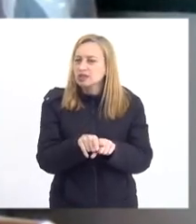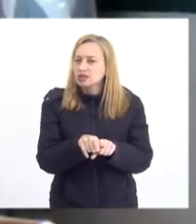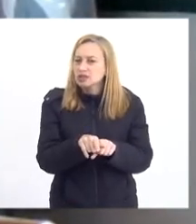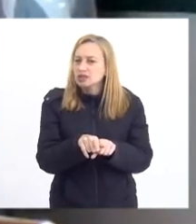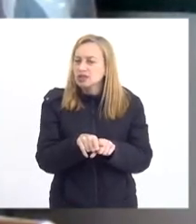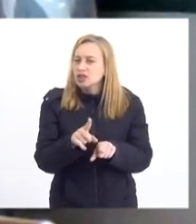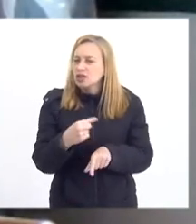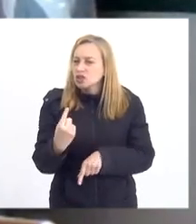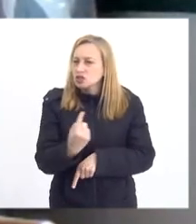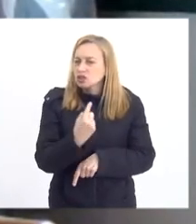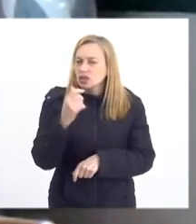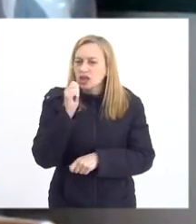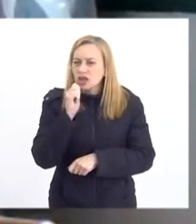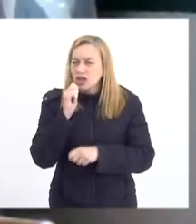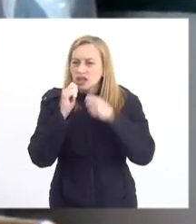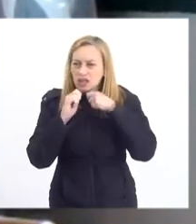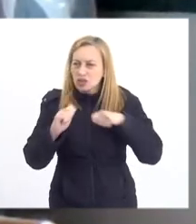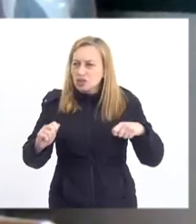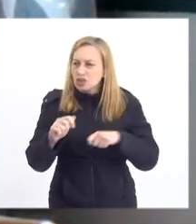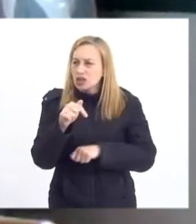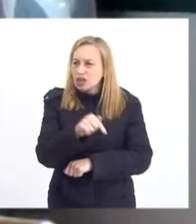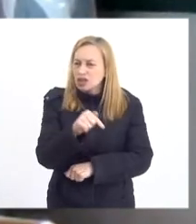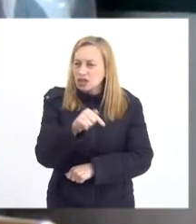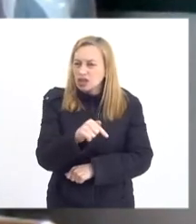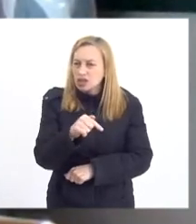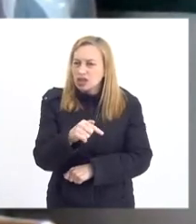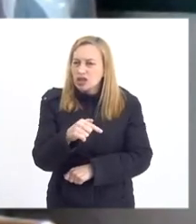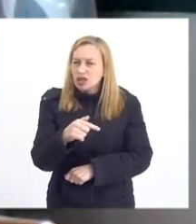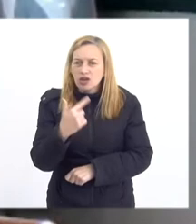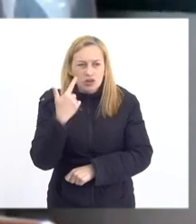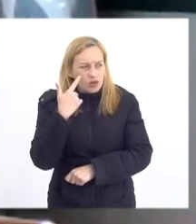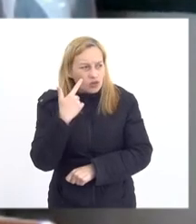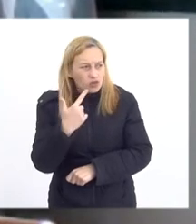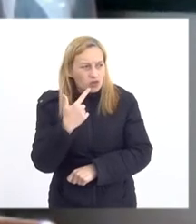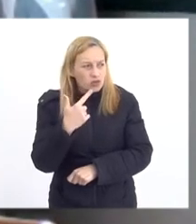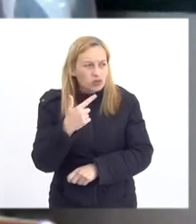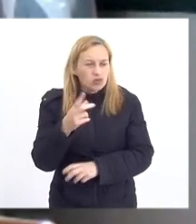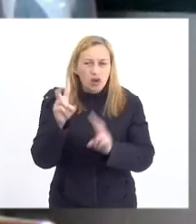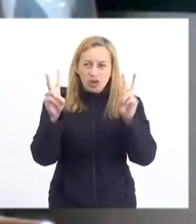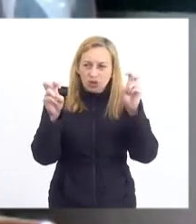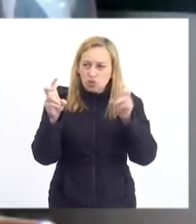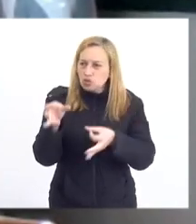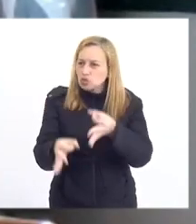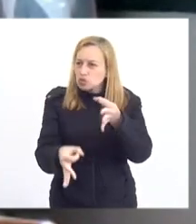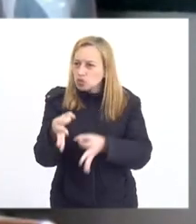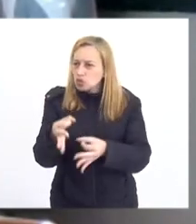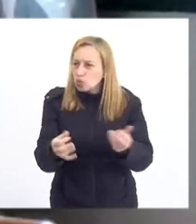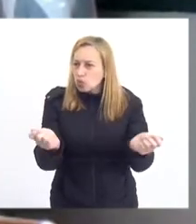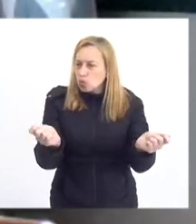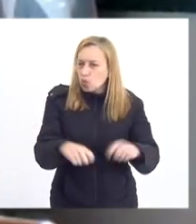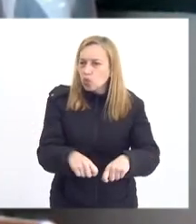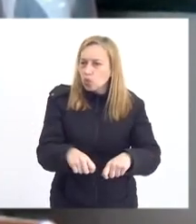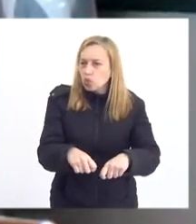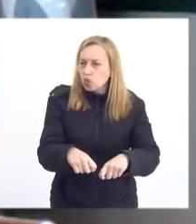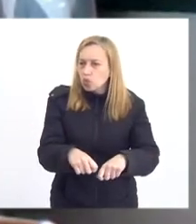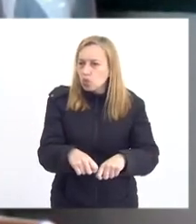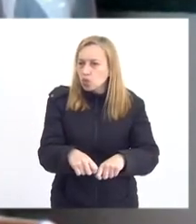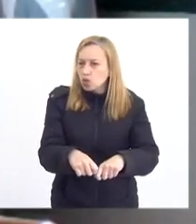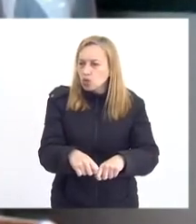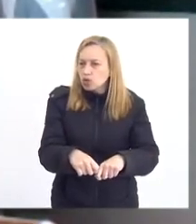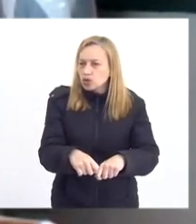que a nossa assessoria aqui pegou decisões judiciais sobre a questão da competência